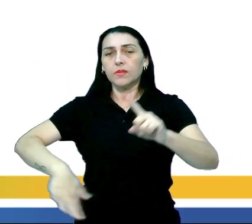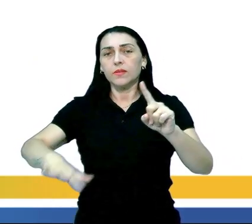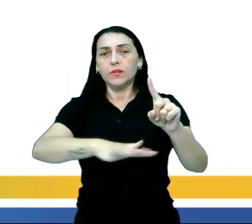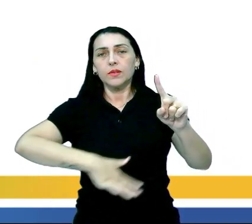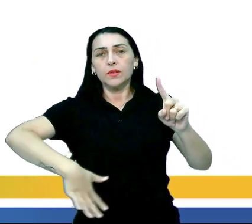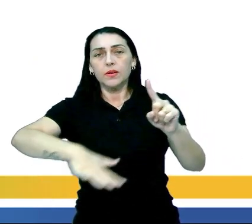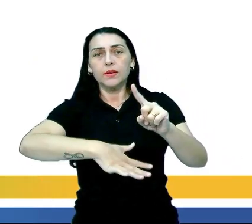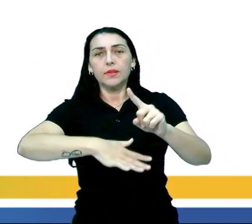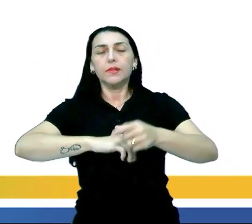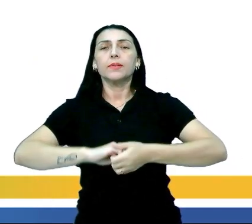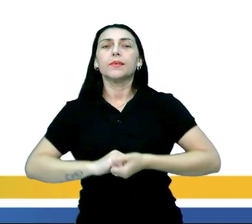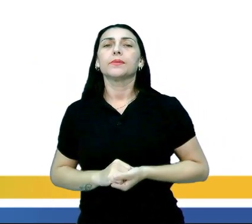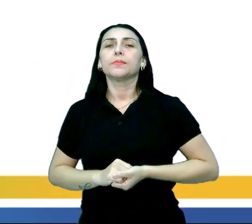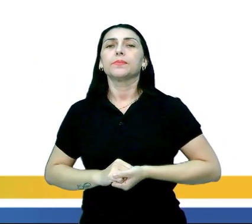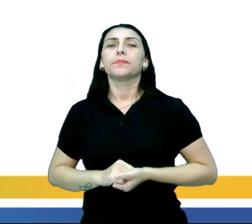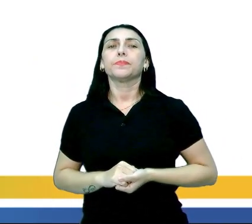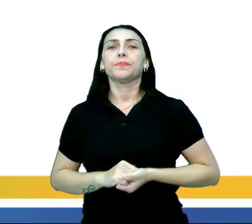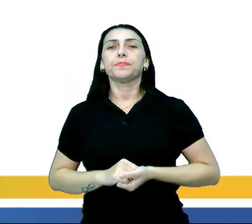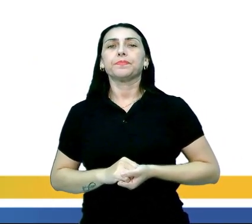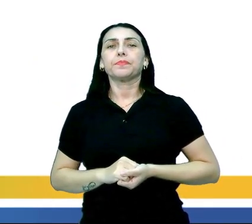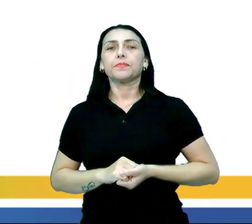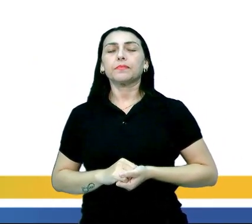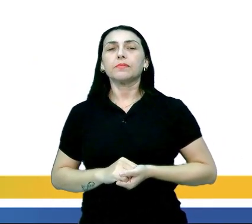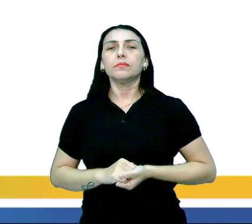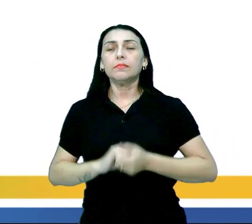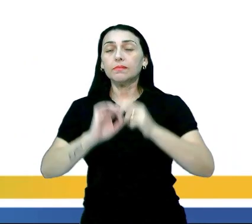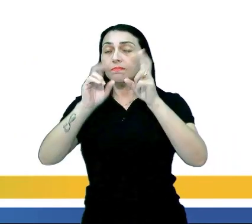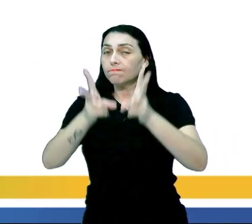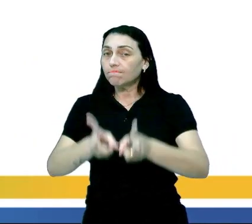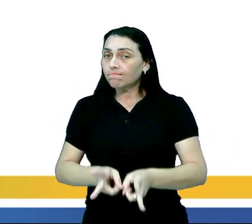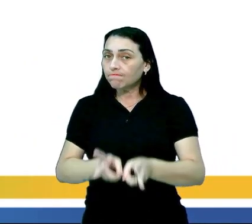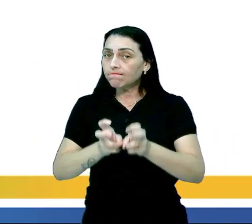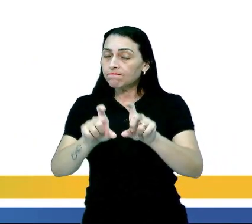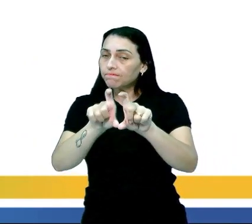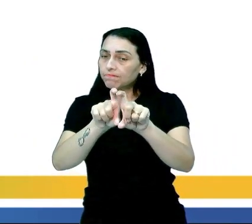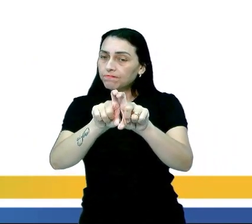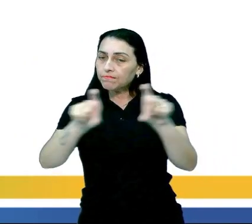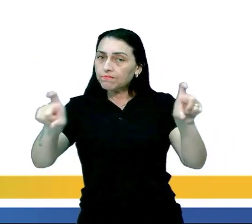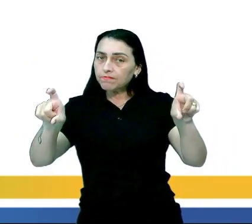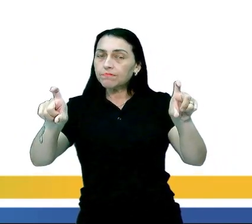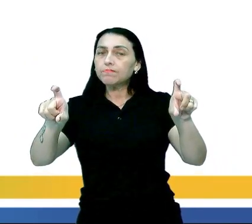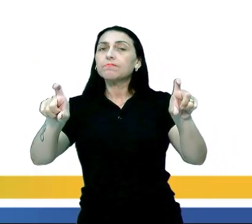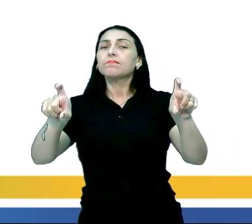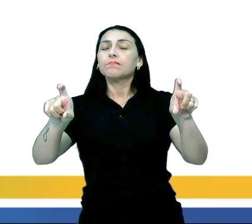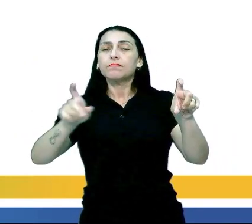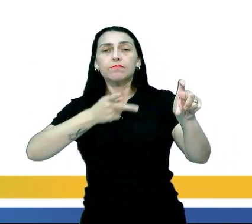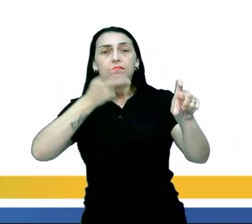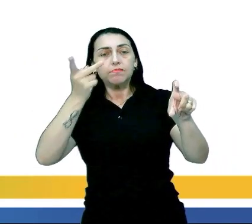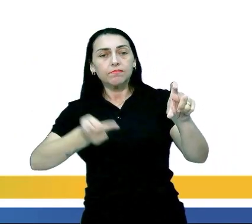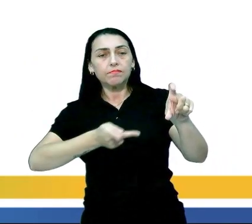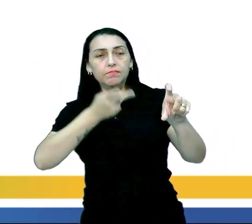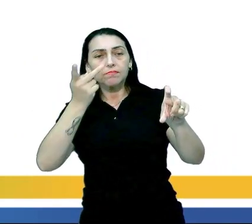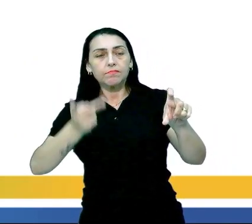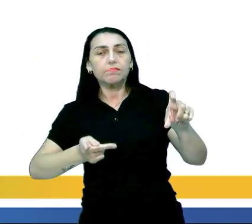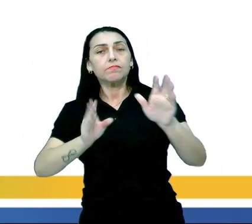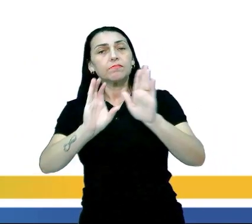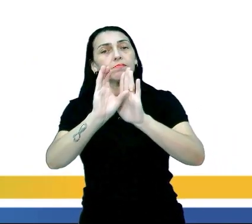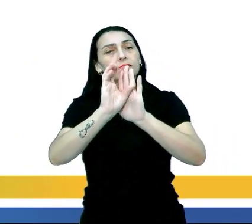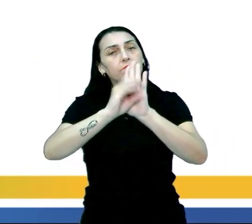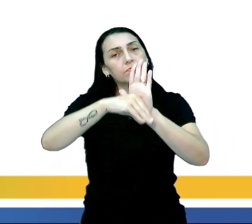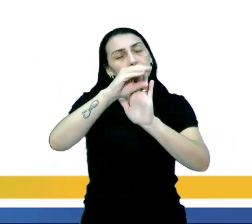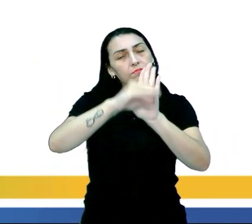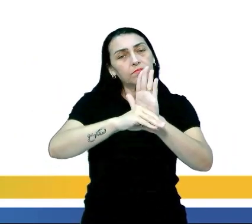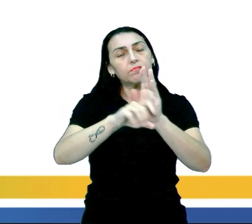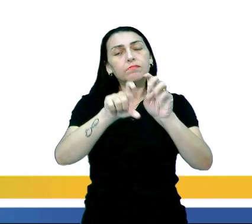organizada, desenvolve relações sociais. Percebam que o enunciado, ele menciona o conceito